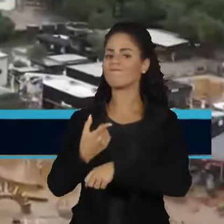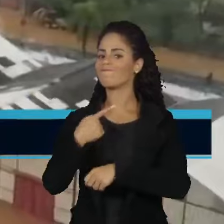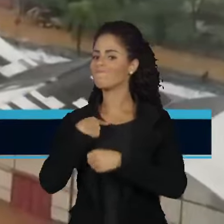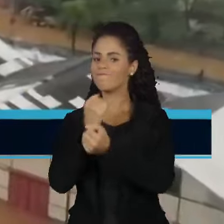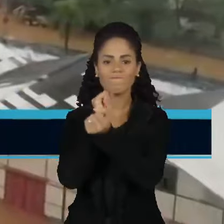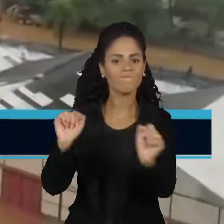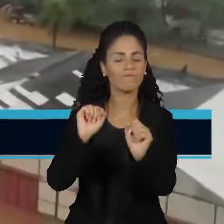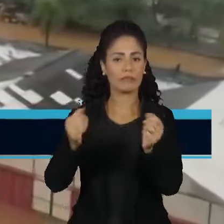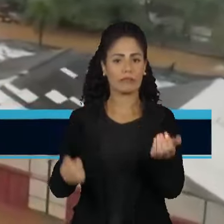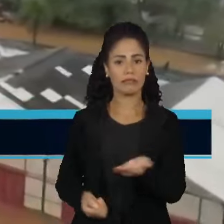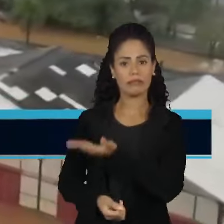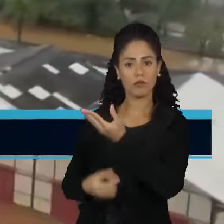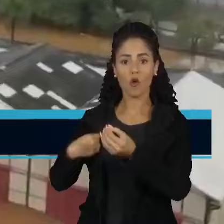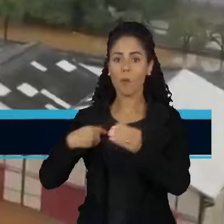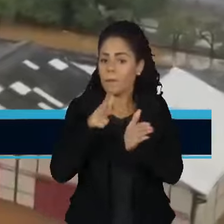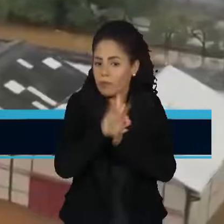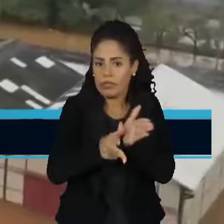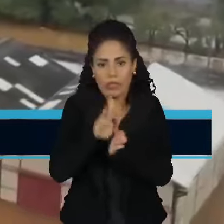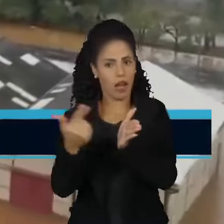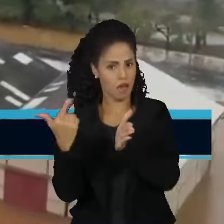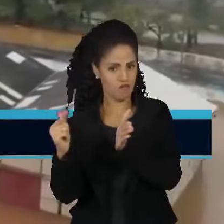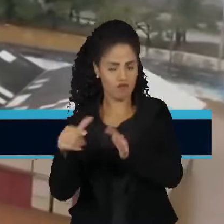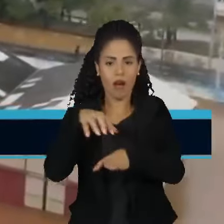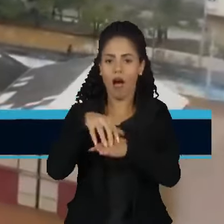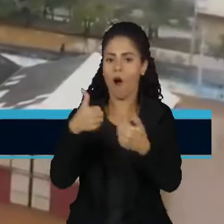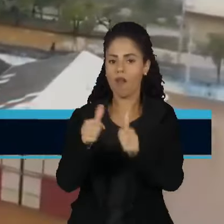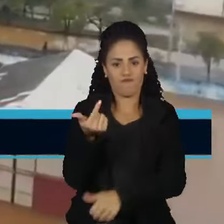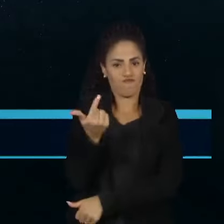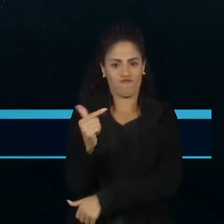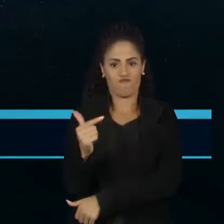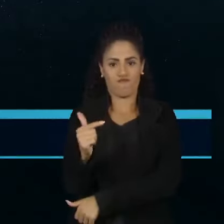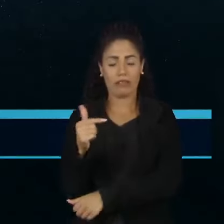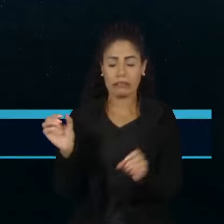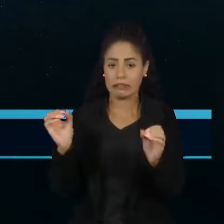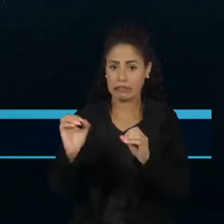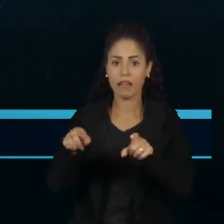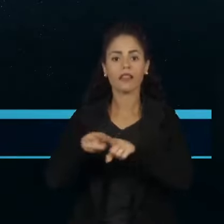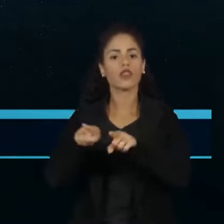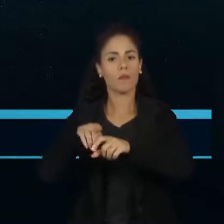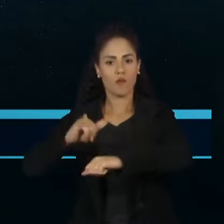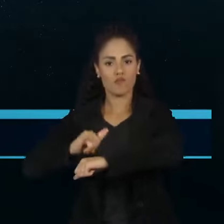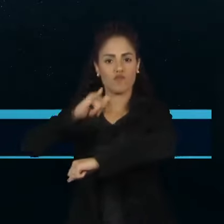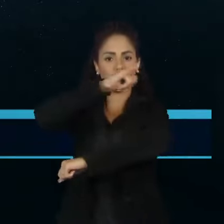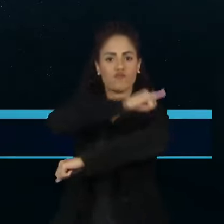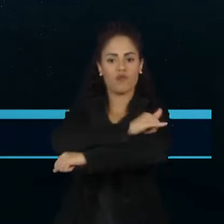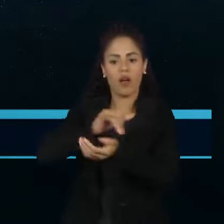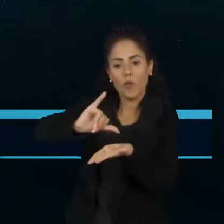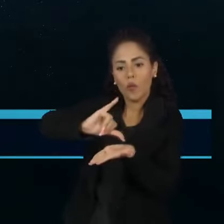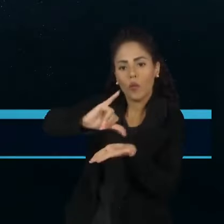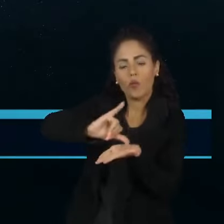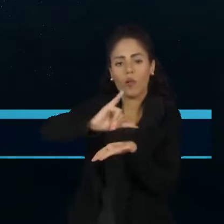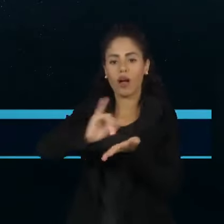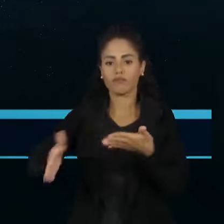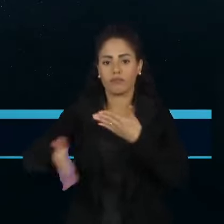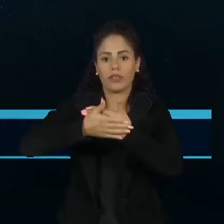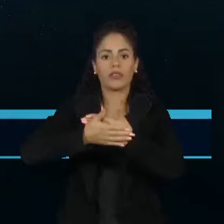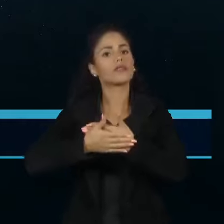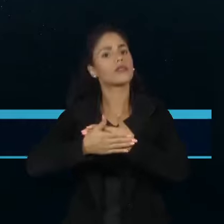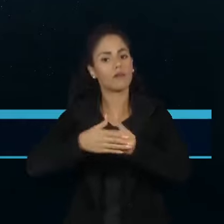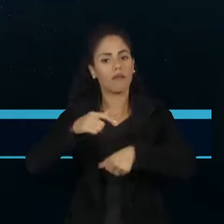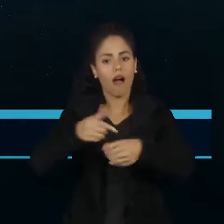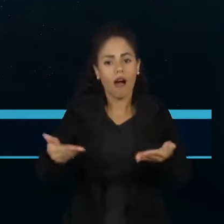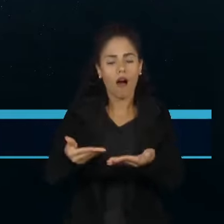impossível. Nada de trem, nem de ônibus intermunicipal. O aeroporto Salgado Filho está fechado por tempo indeterminado,